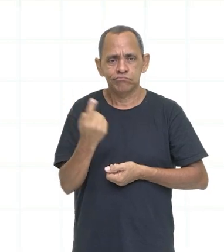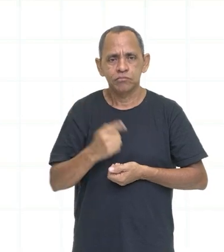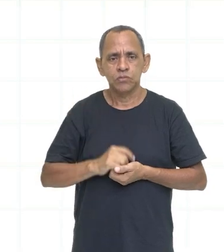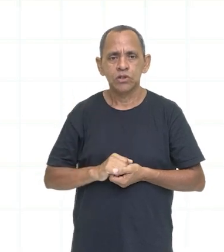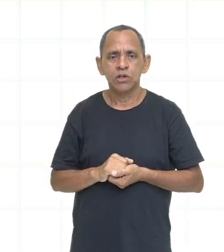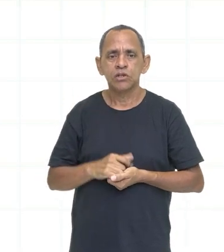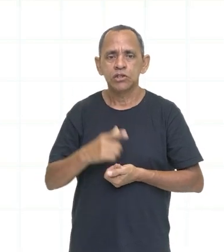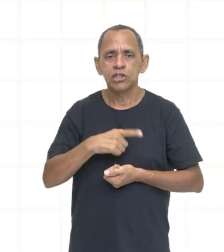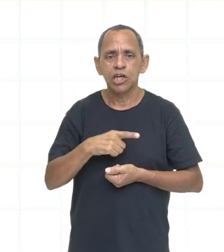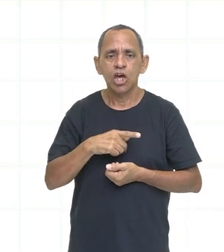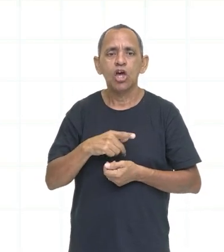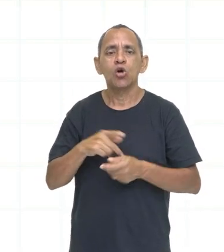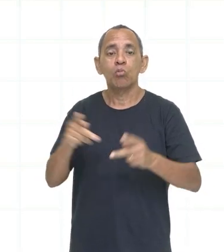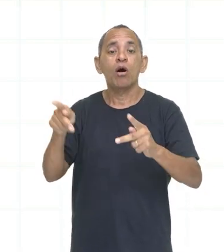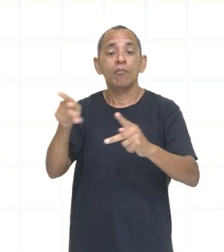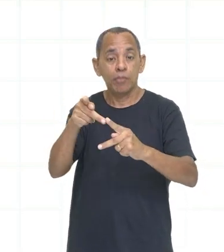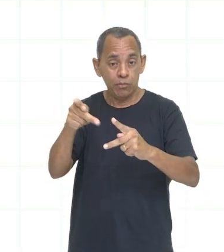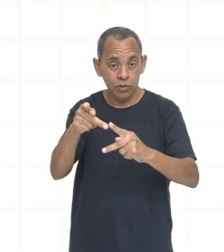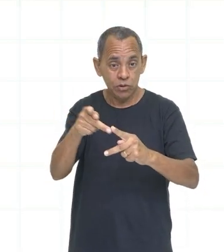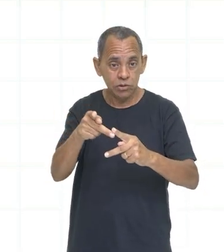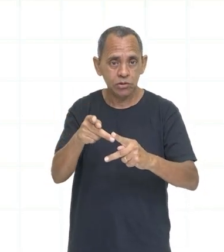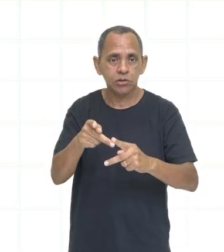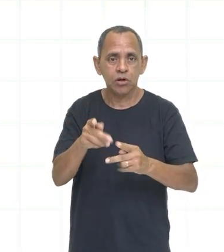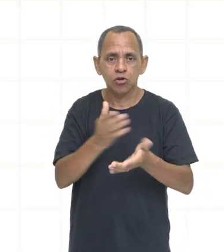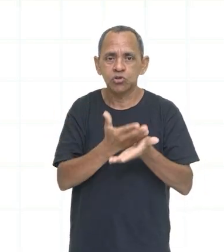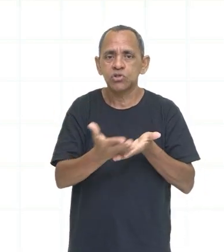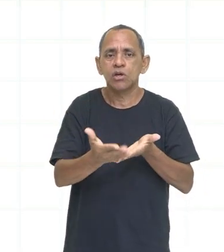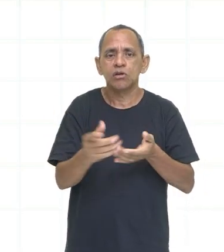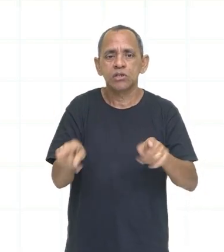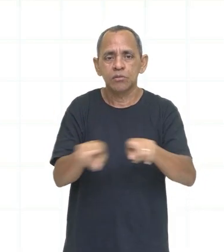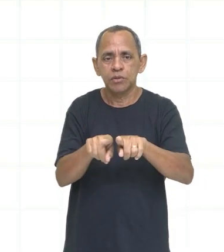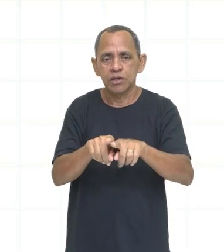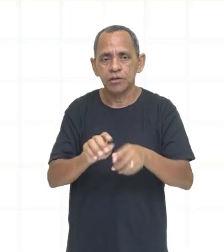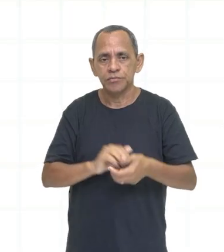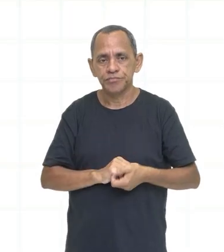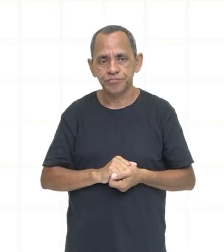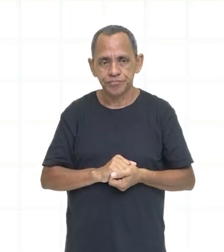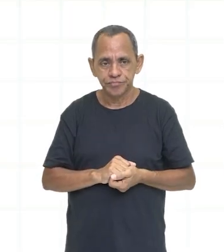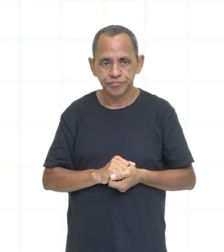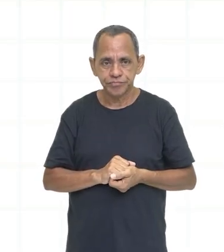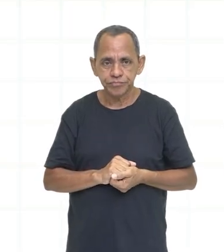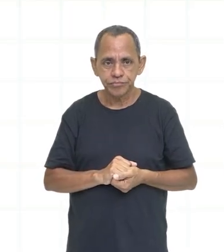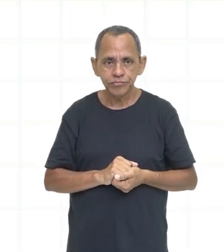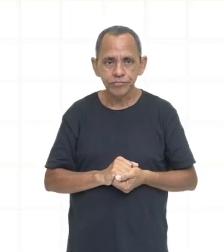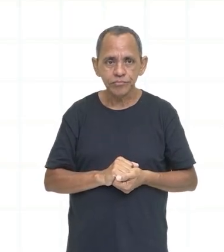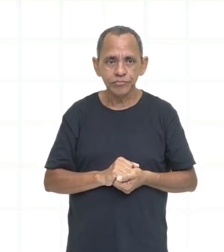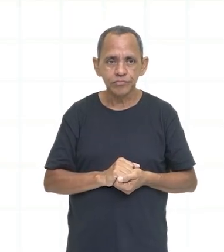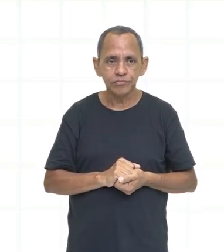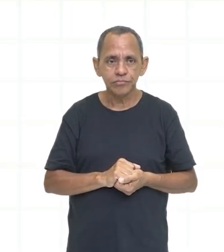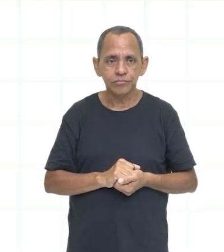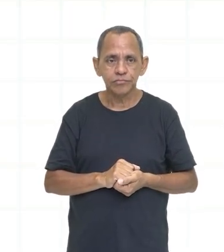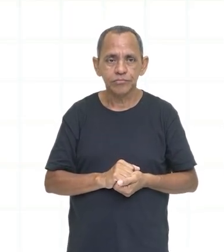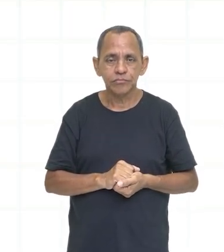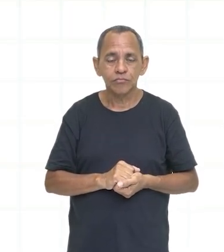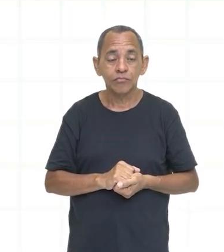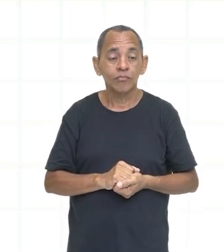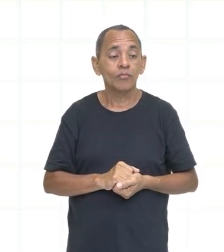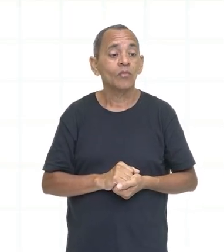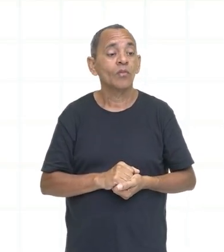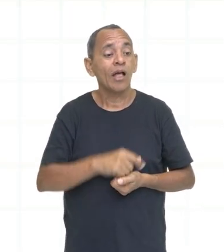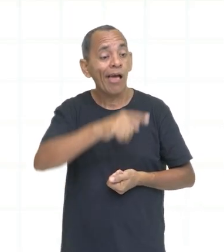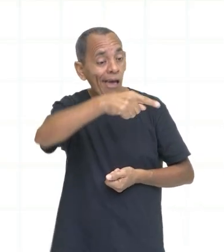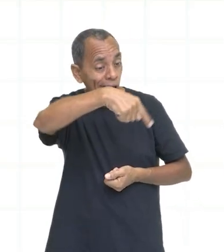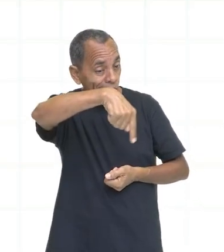sempre uma preposição de origem. They insisted on doing it all by themselves. Eles ou